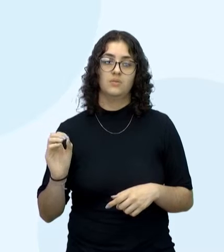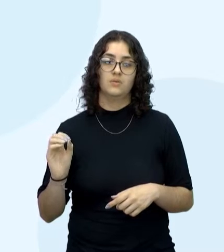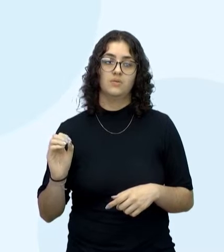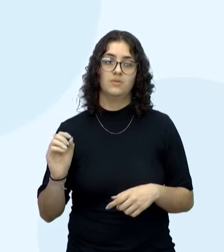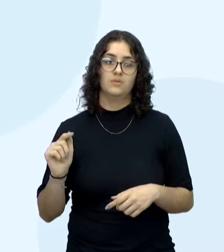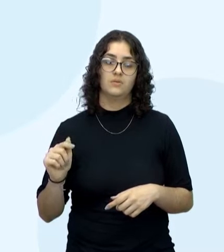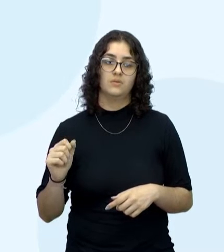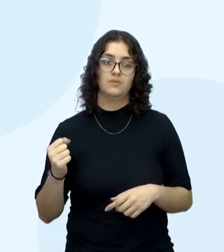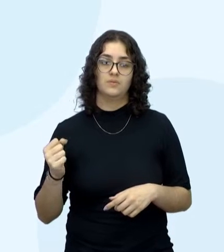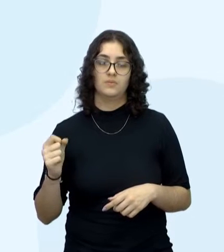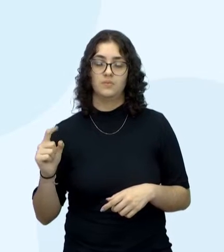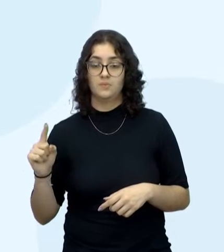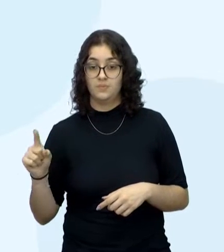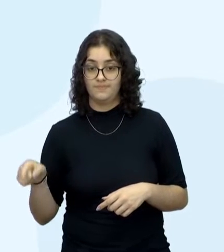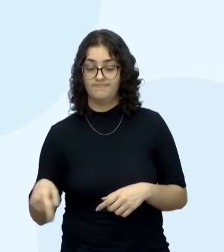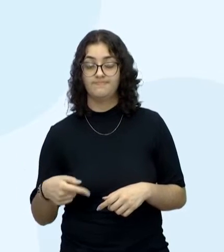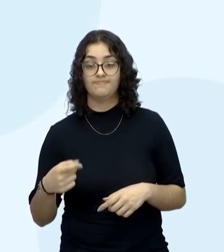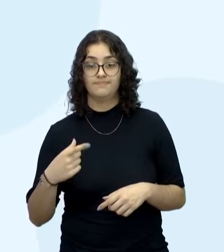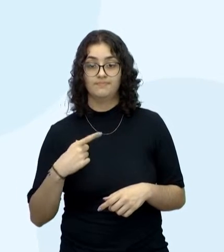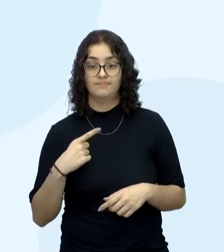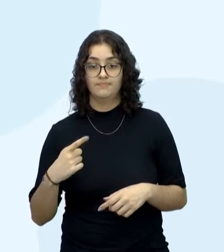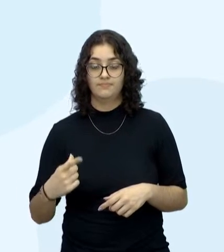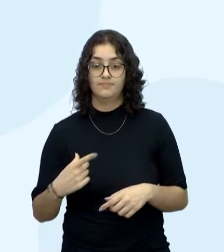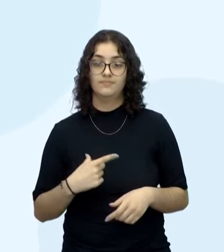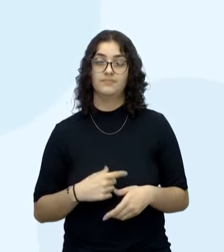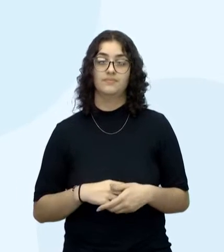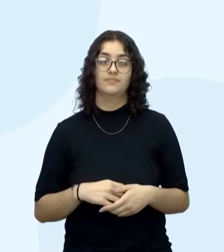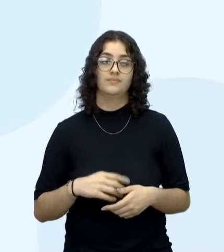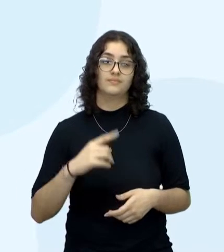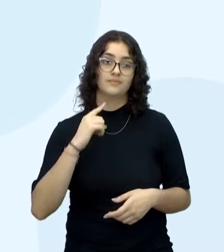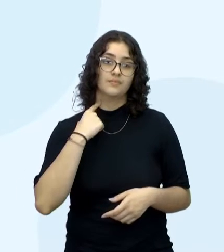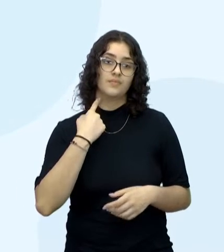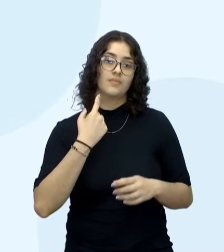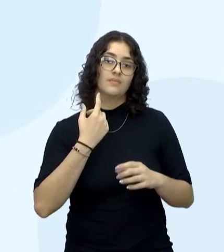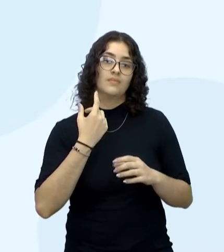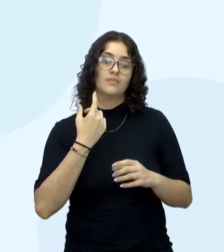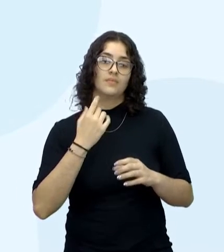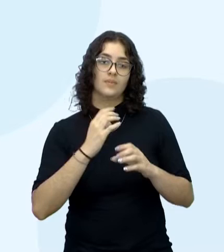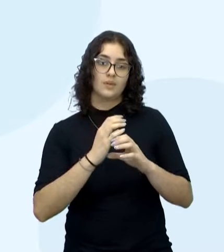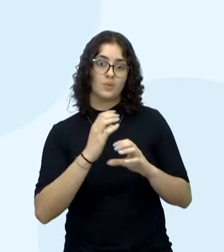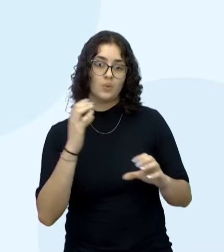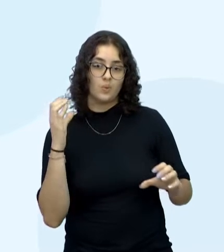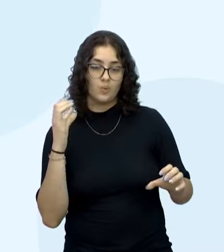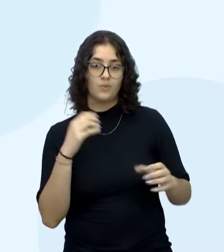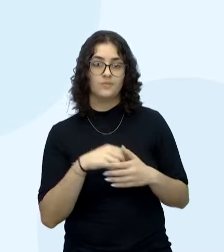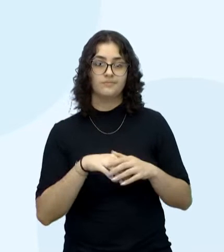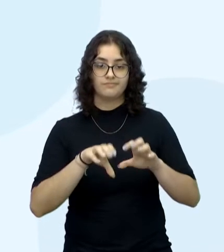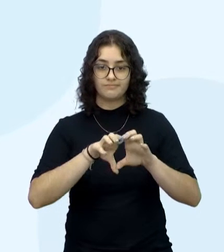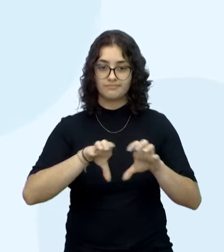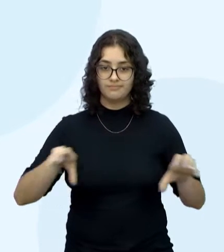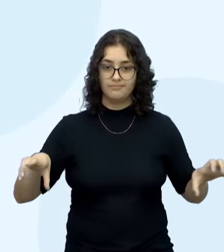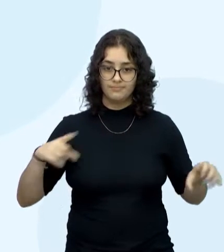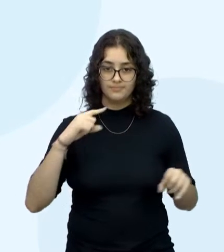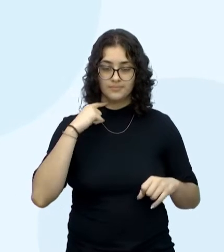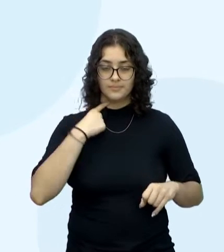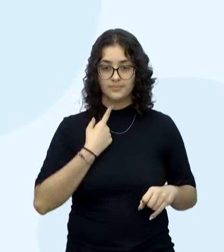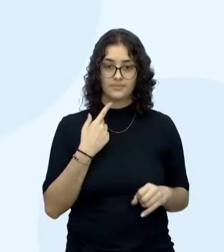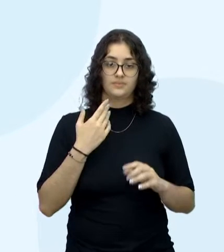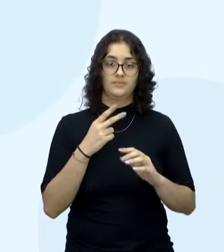50,8% das residências tem o esgoto tratado, né? Metade. E